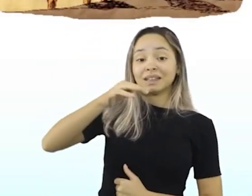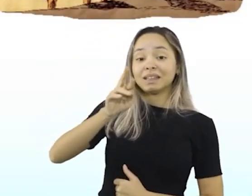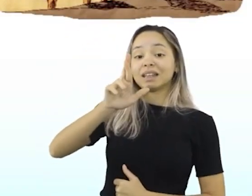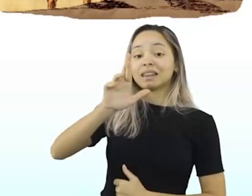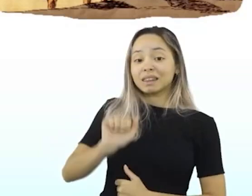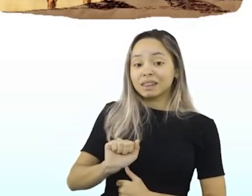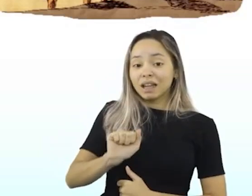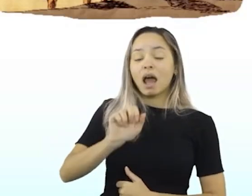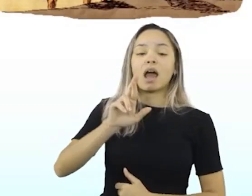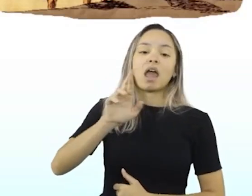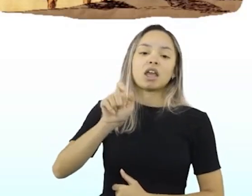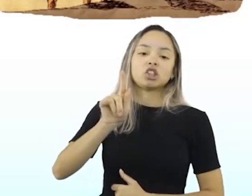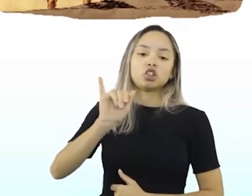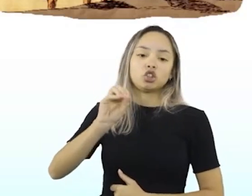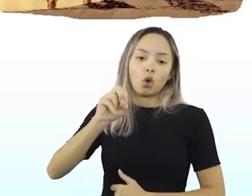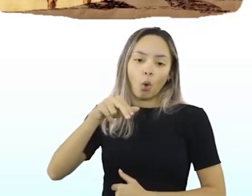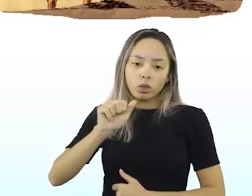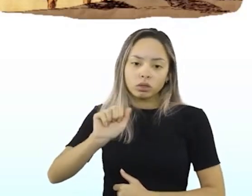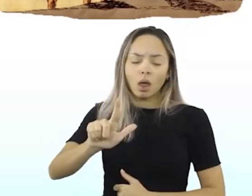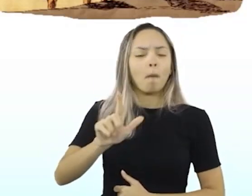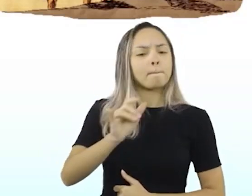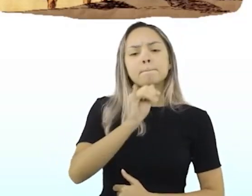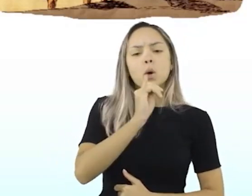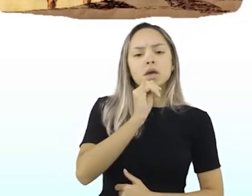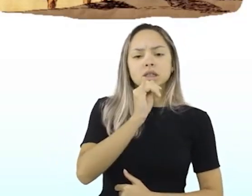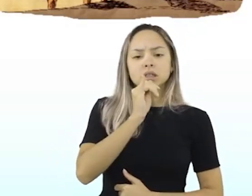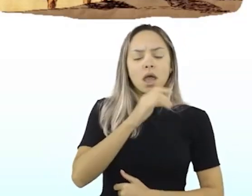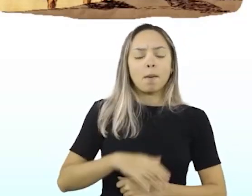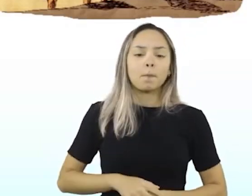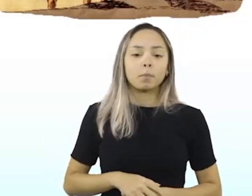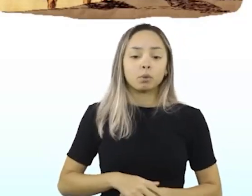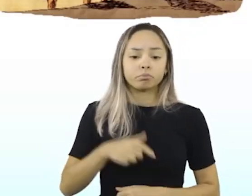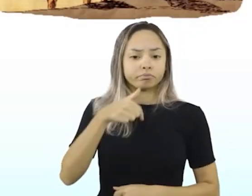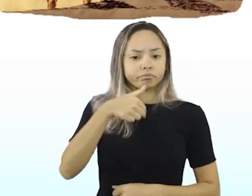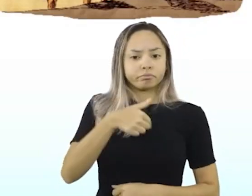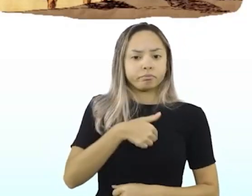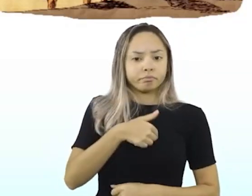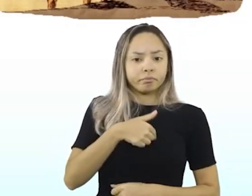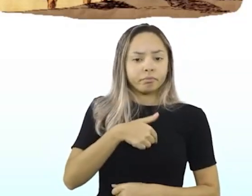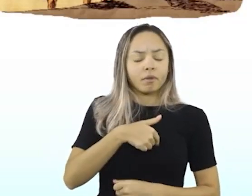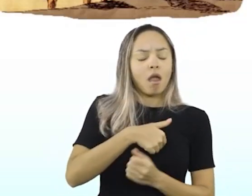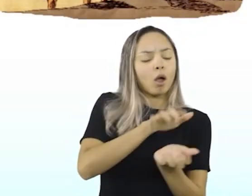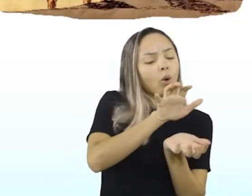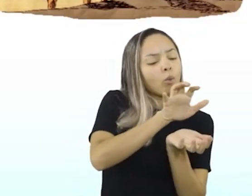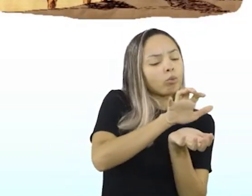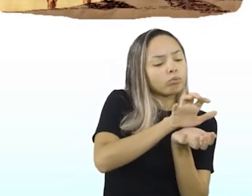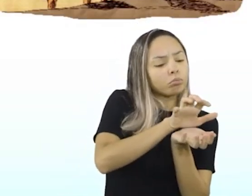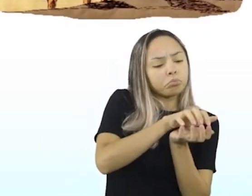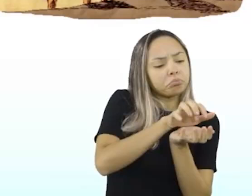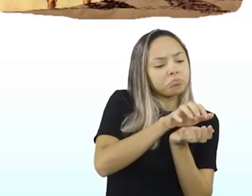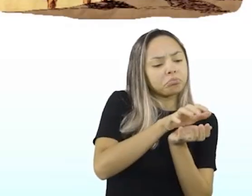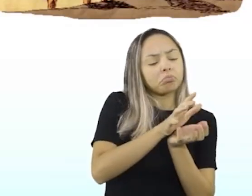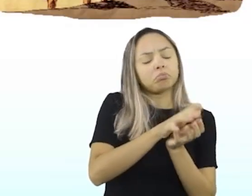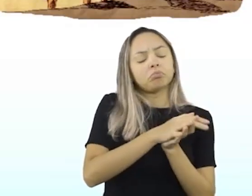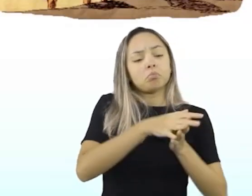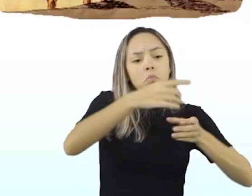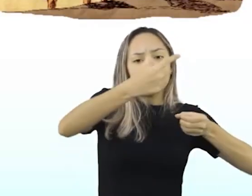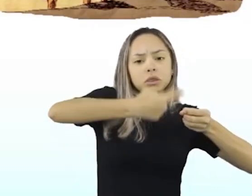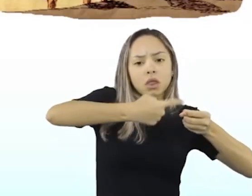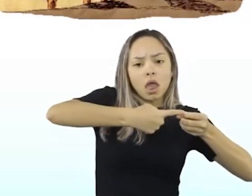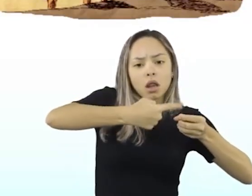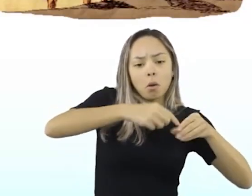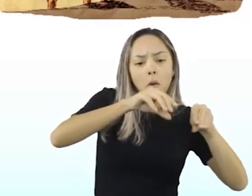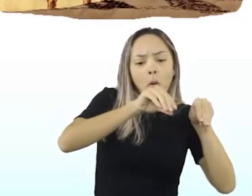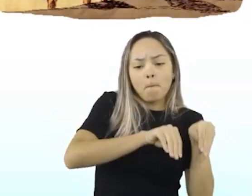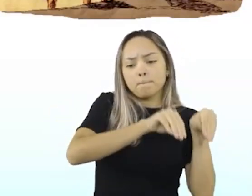por exemplo, do interior, do sertão do Piauí e se deslocou até a